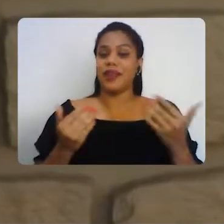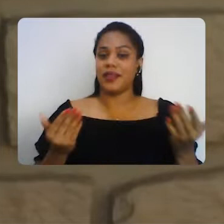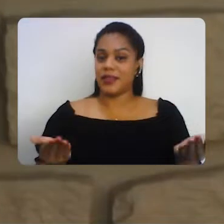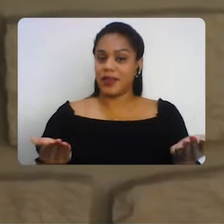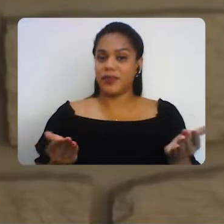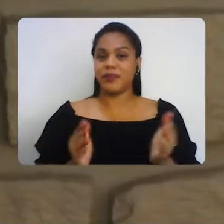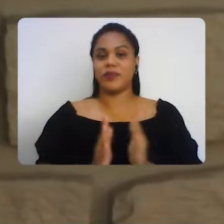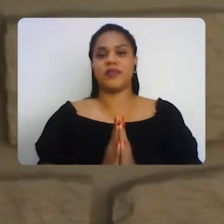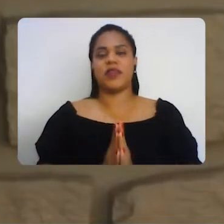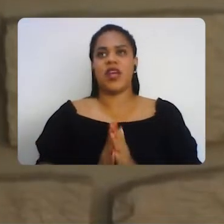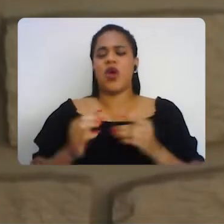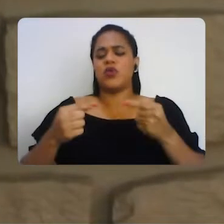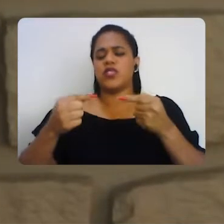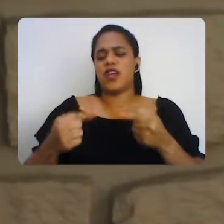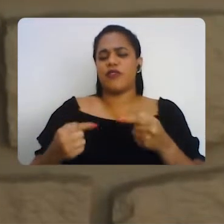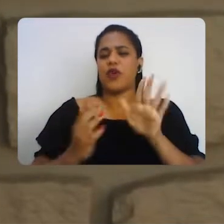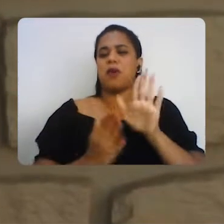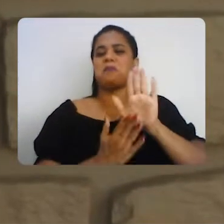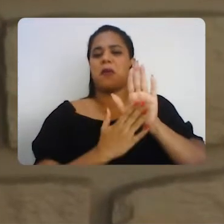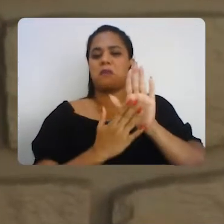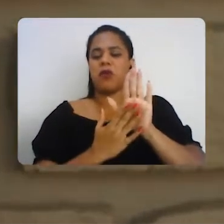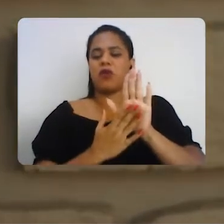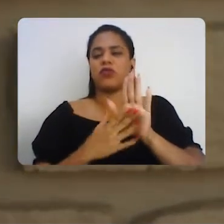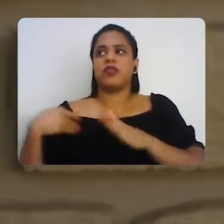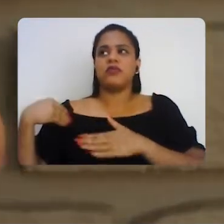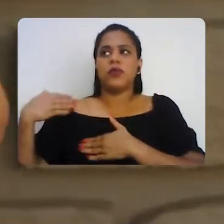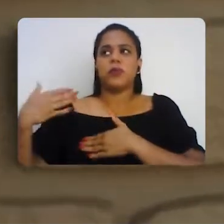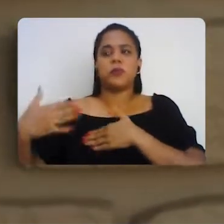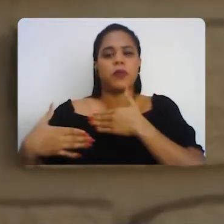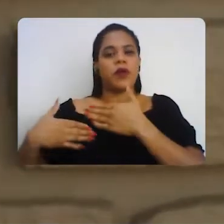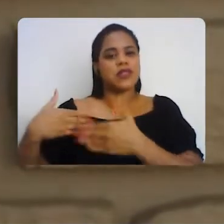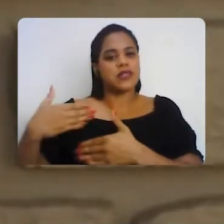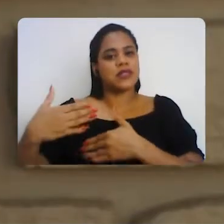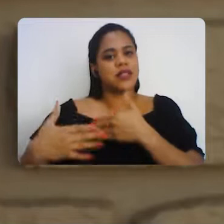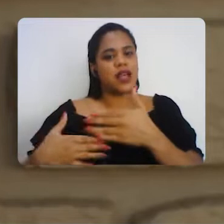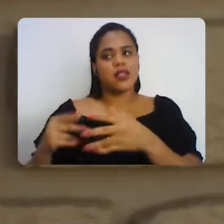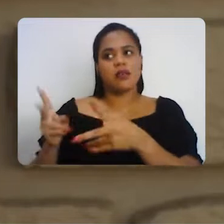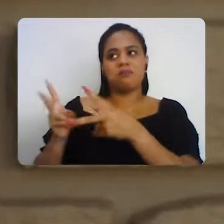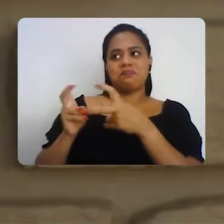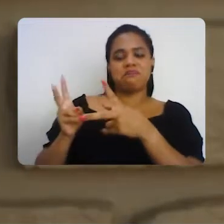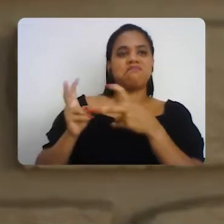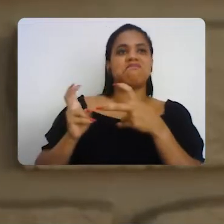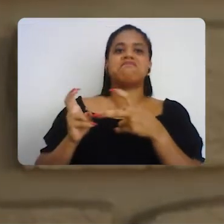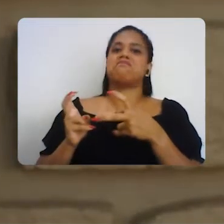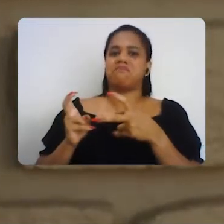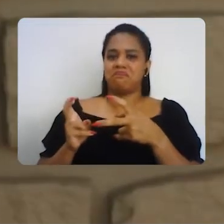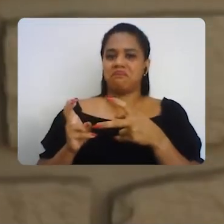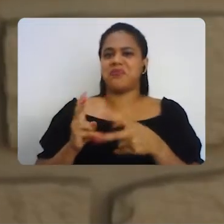Então, foi um desafio que ele me propôs e ao longo do processo eu fui vendo o quão grande